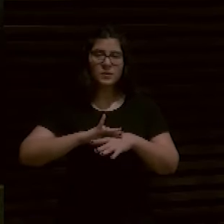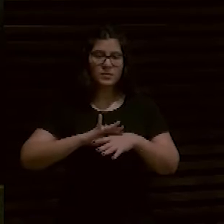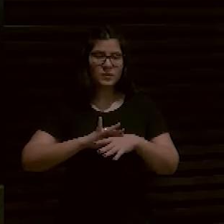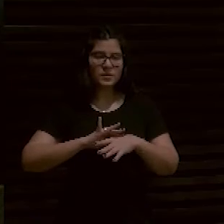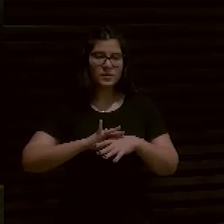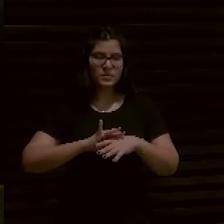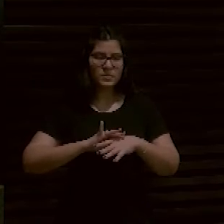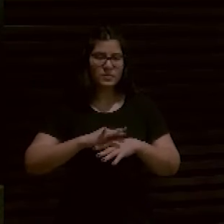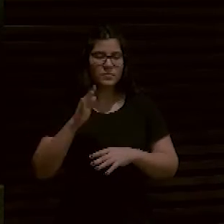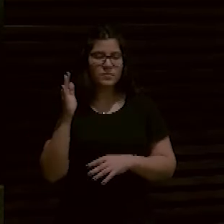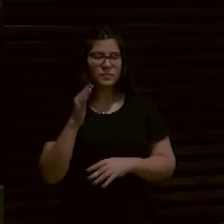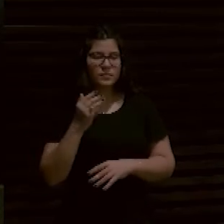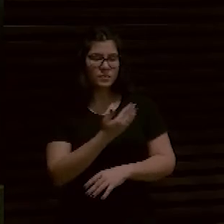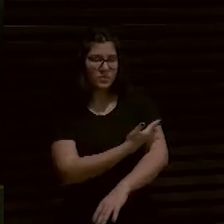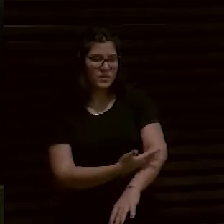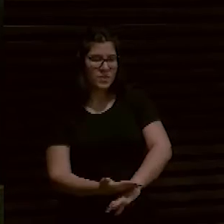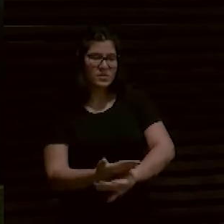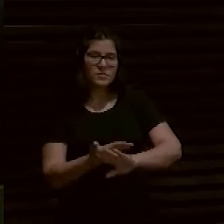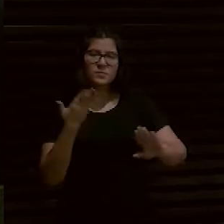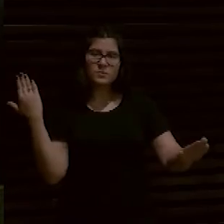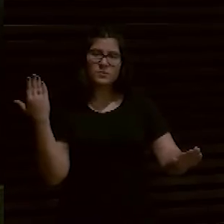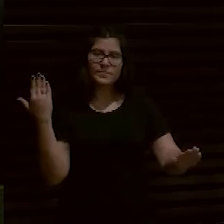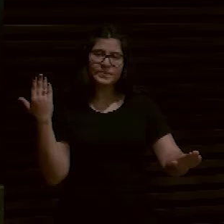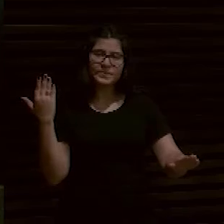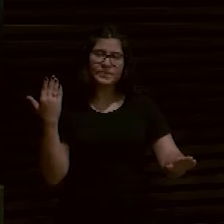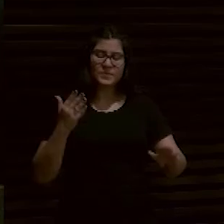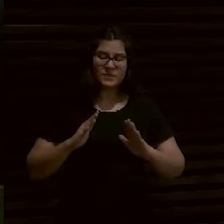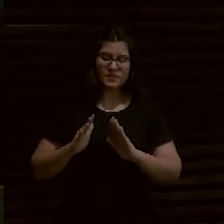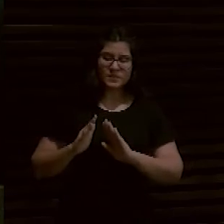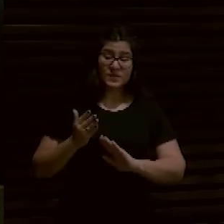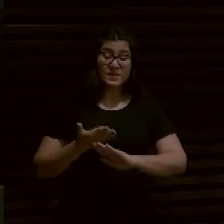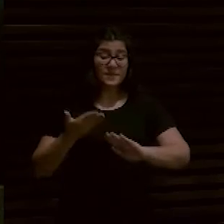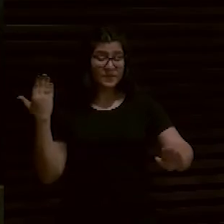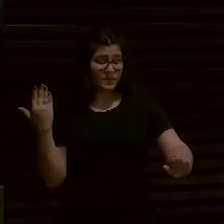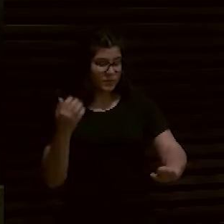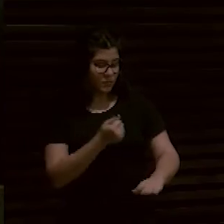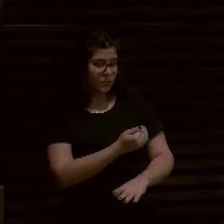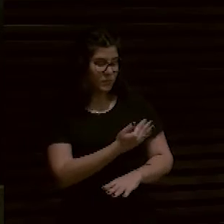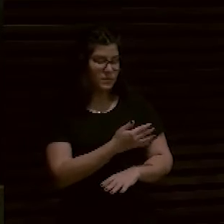braço e aparta o seu coração do Senhor.